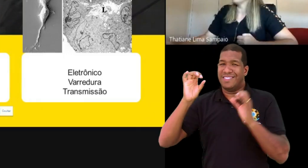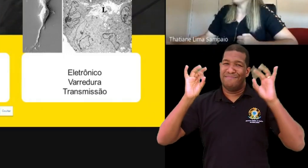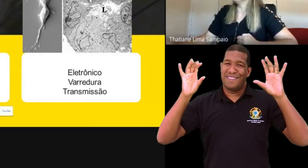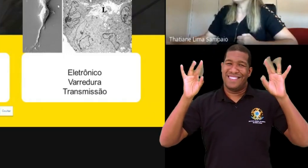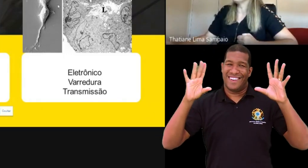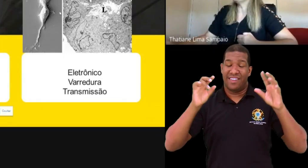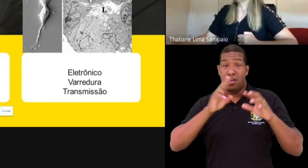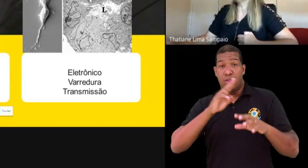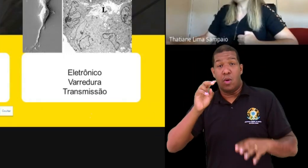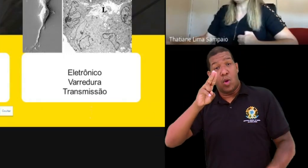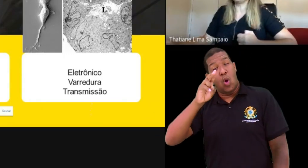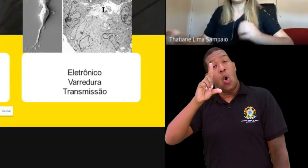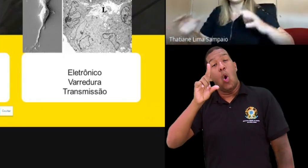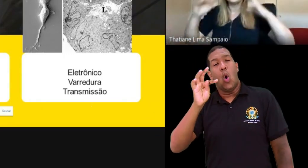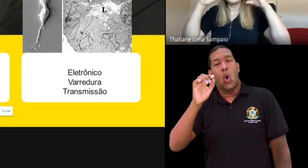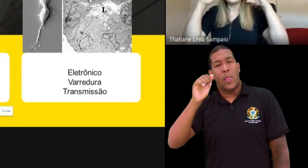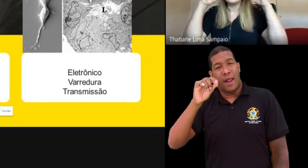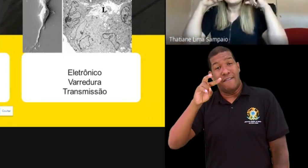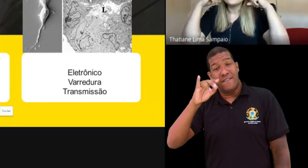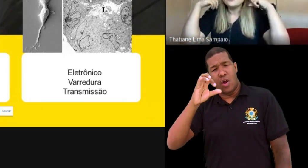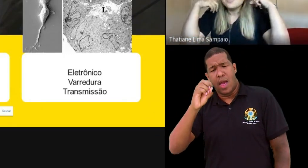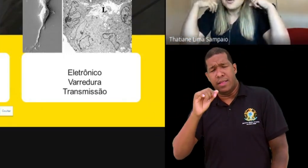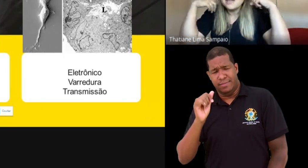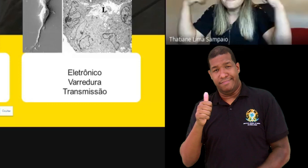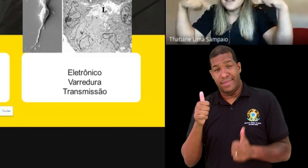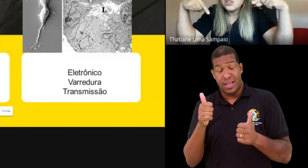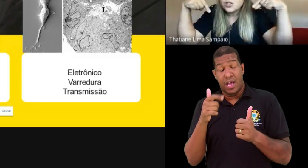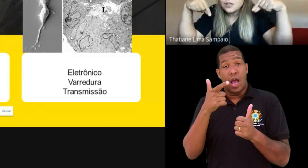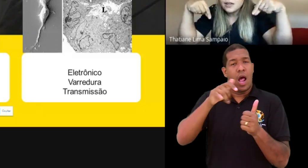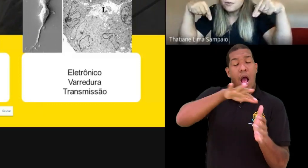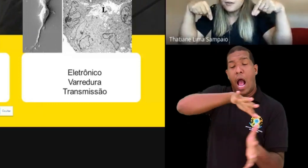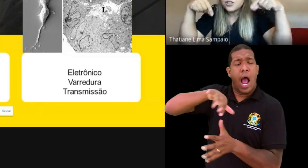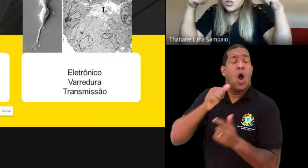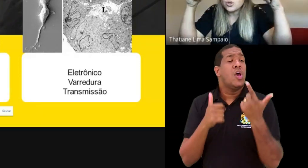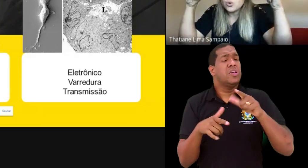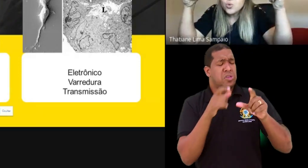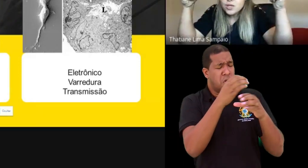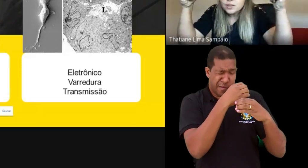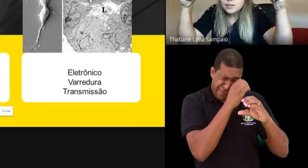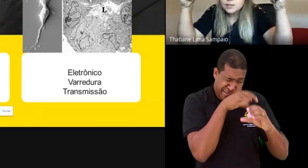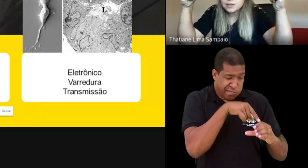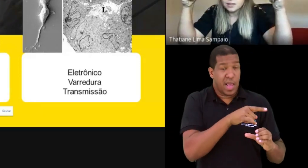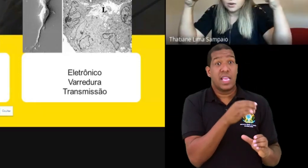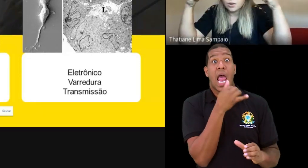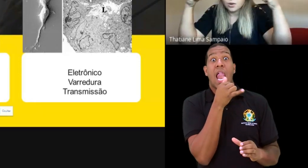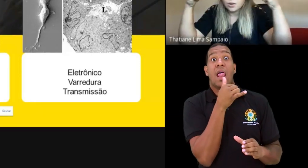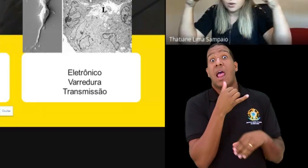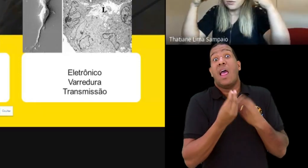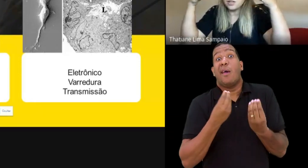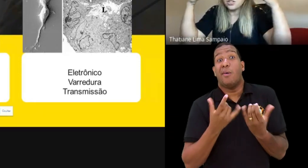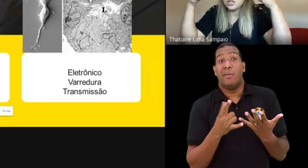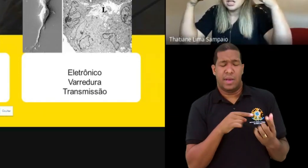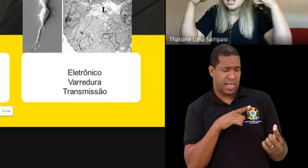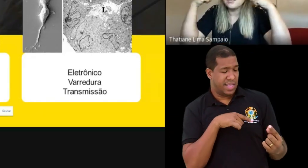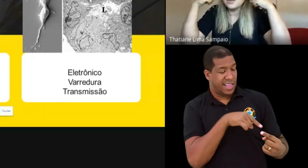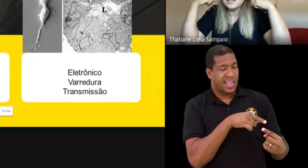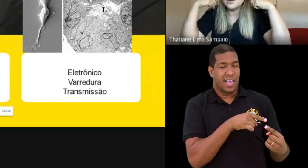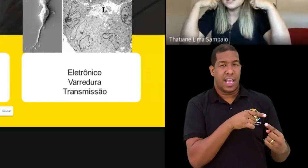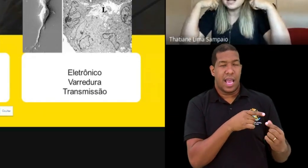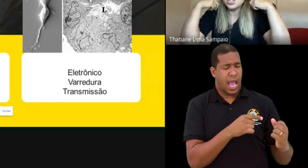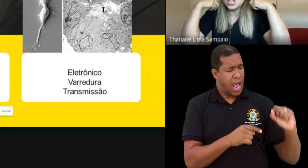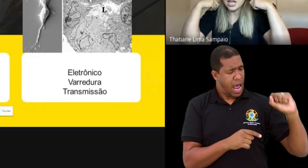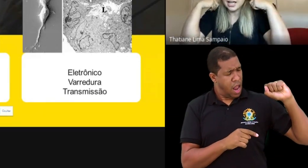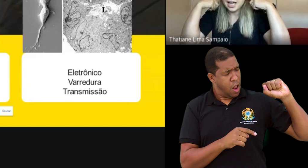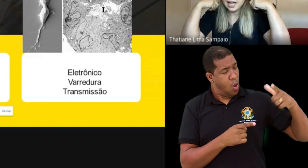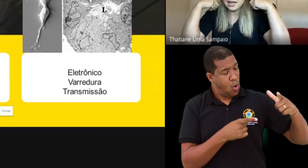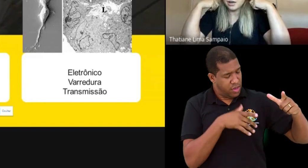ultravioleta. Aí já a eletrônica, ele é eletrônica porque em vez de ser o feixe de luz, ou seja, o feixe que